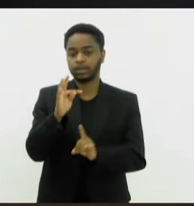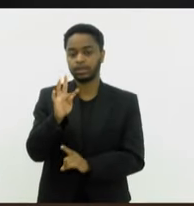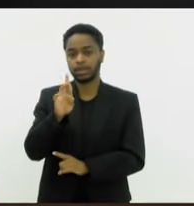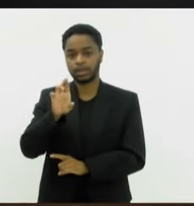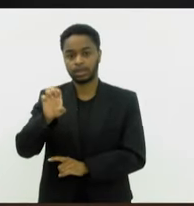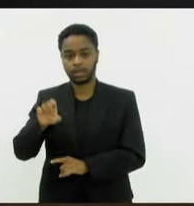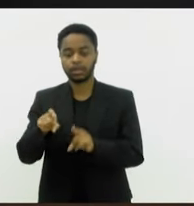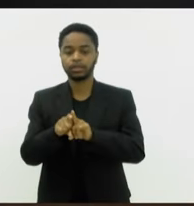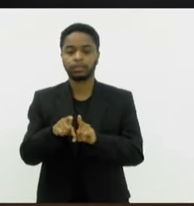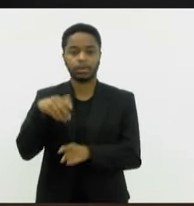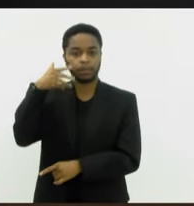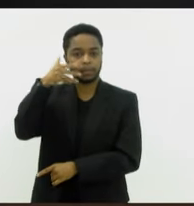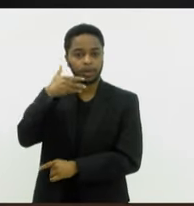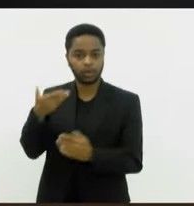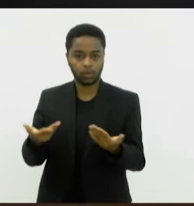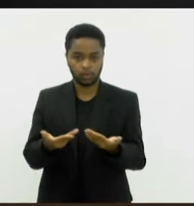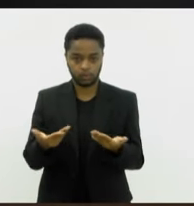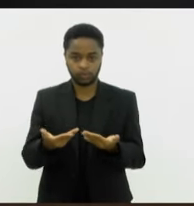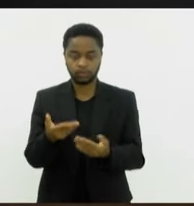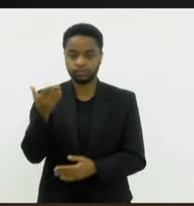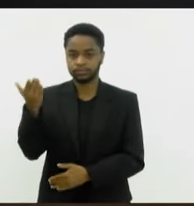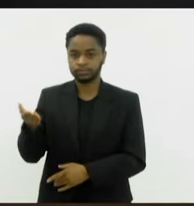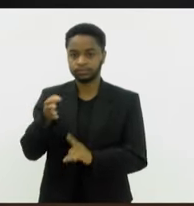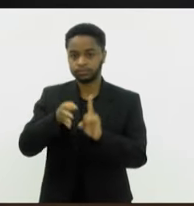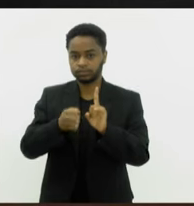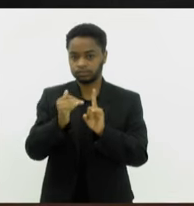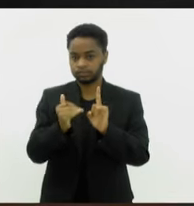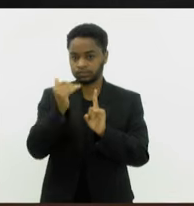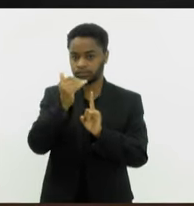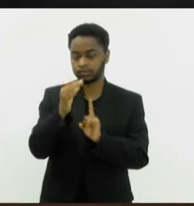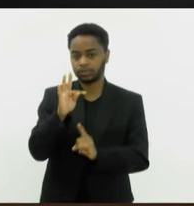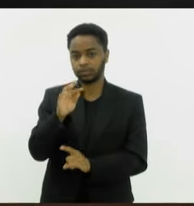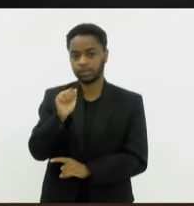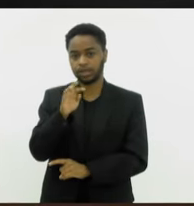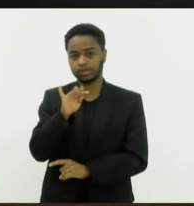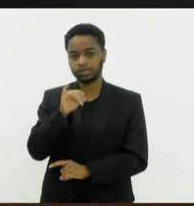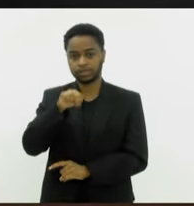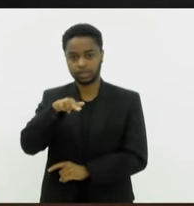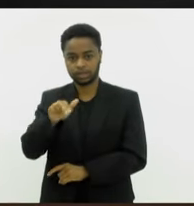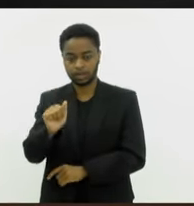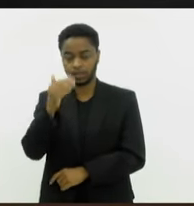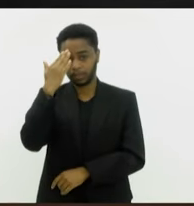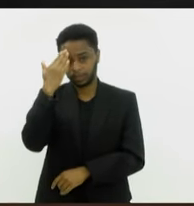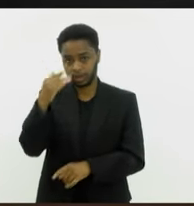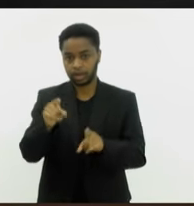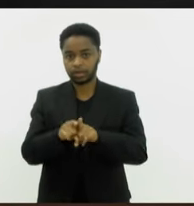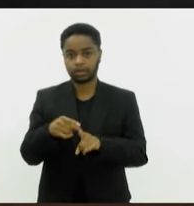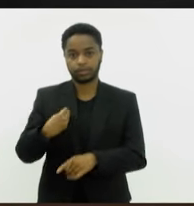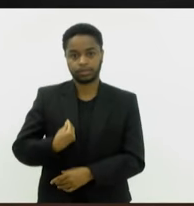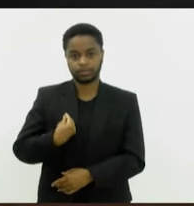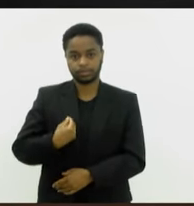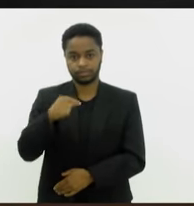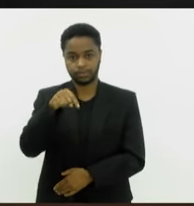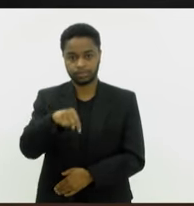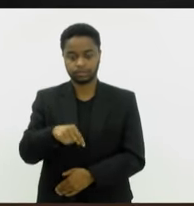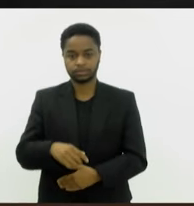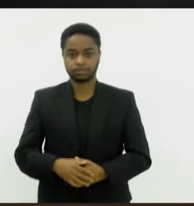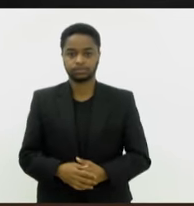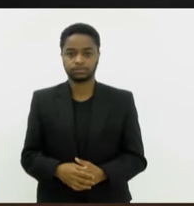painelista também de hoje a desembargadora Tatiana Costa obrigada pela sua presença